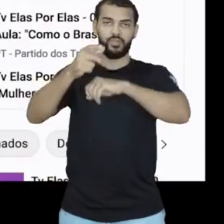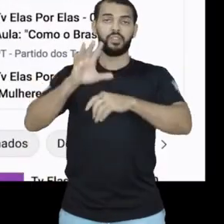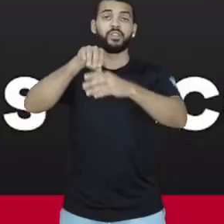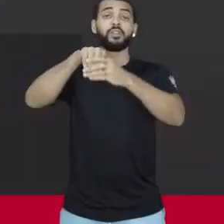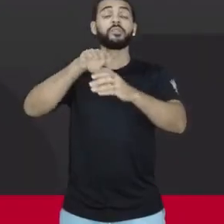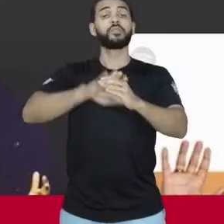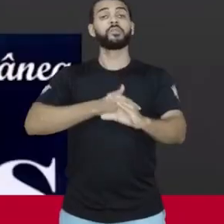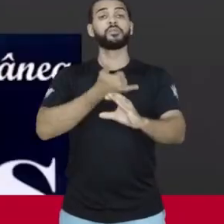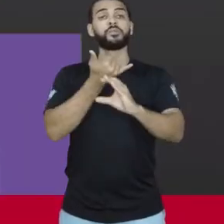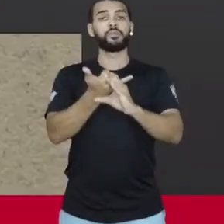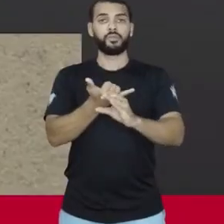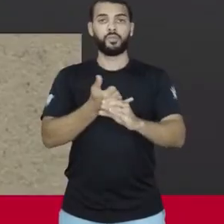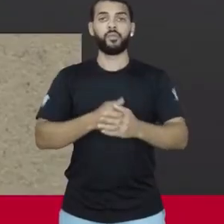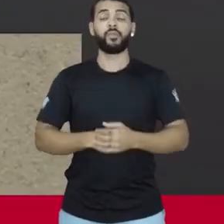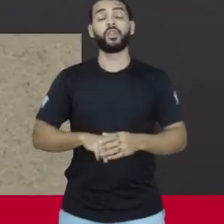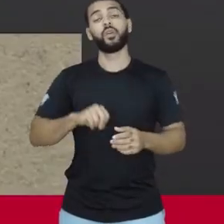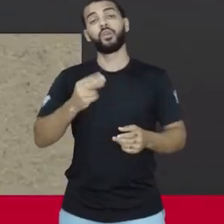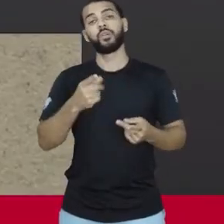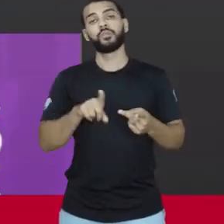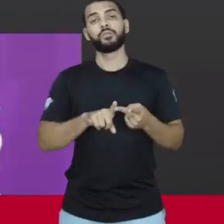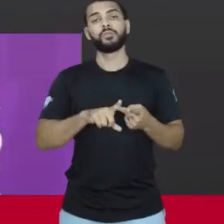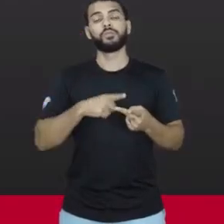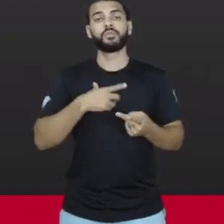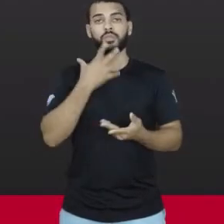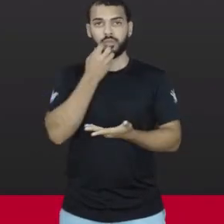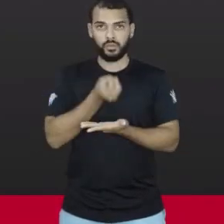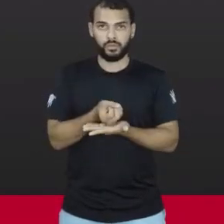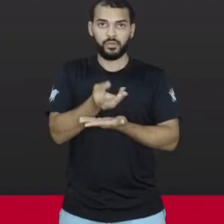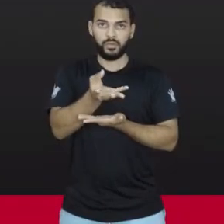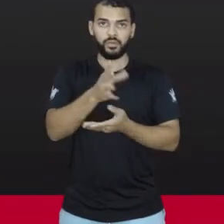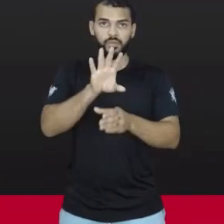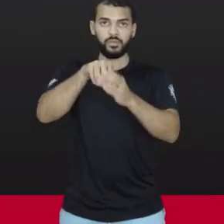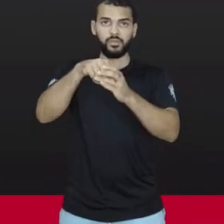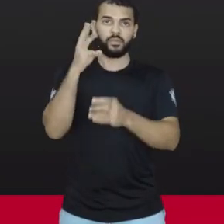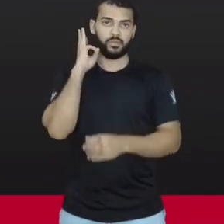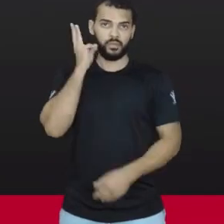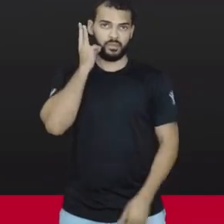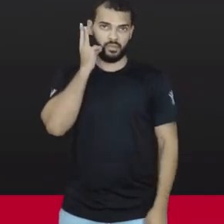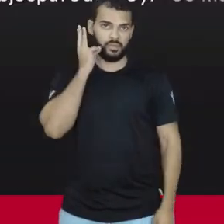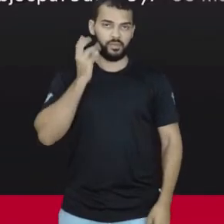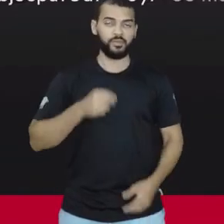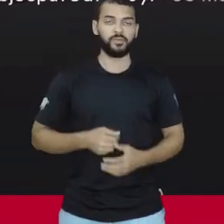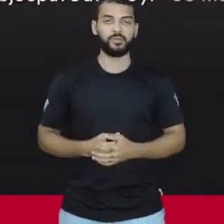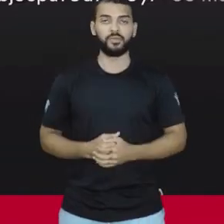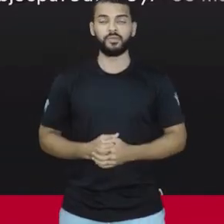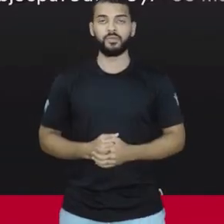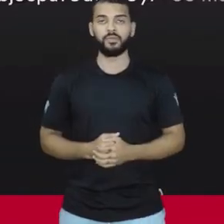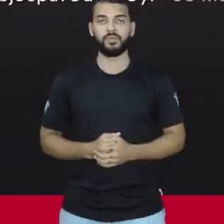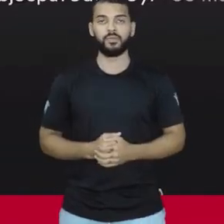PT no YouTube ou em formato de podcast no Spotify.